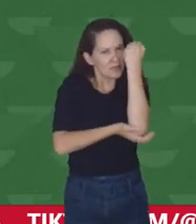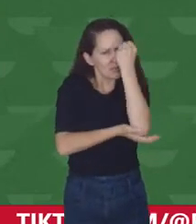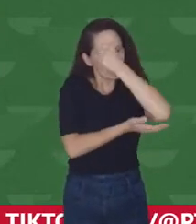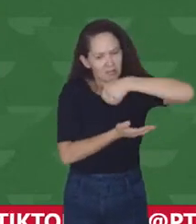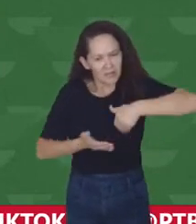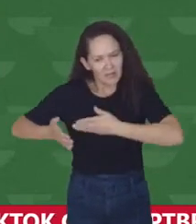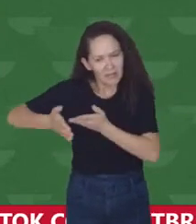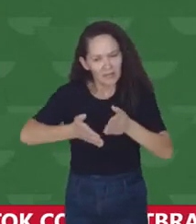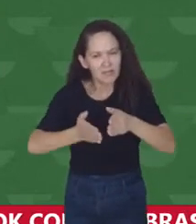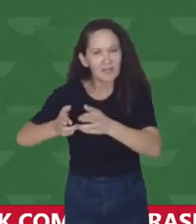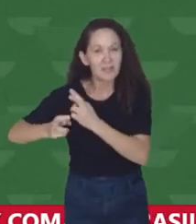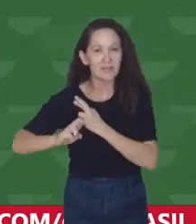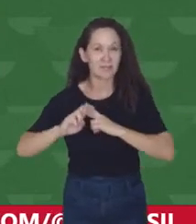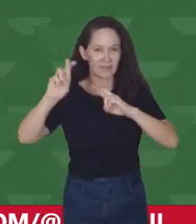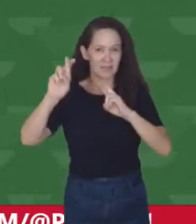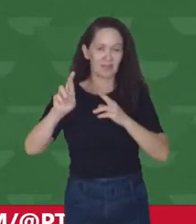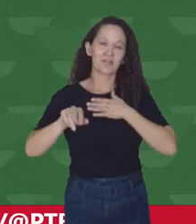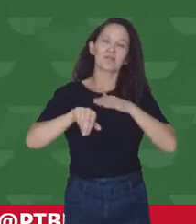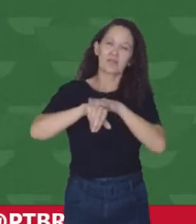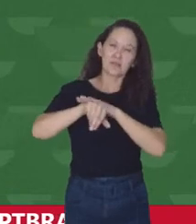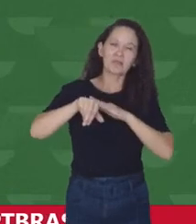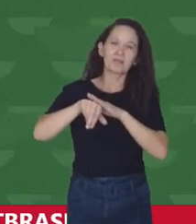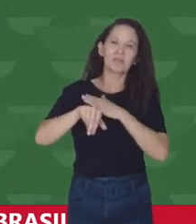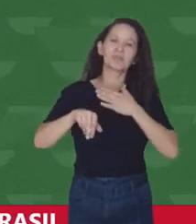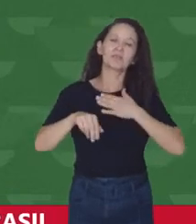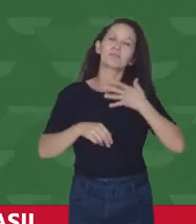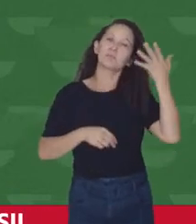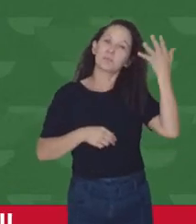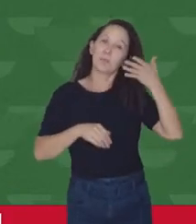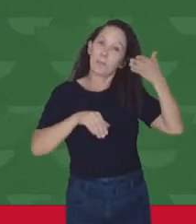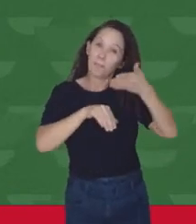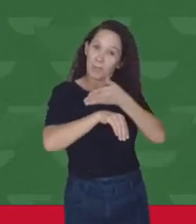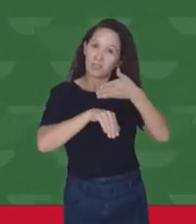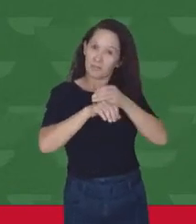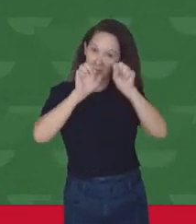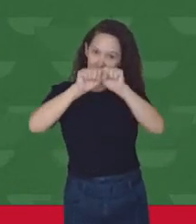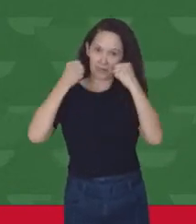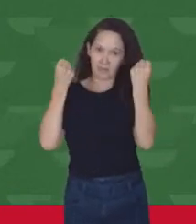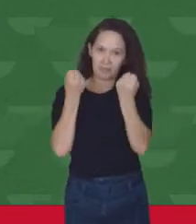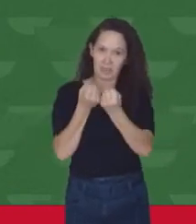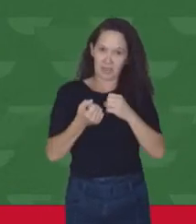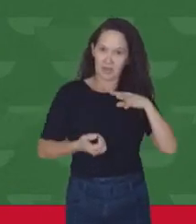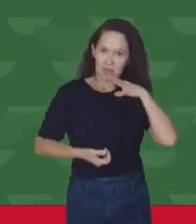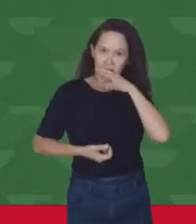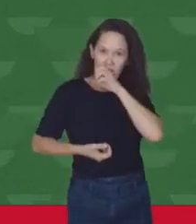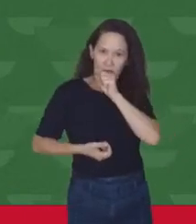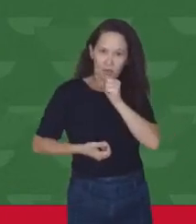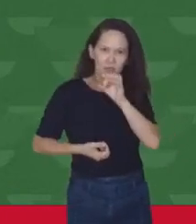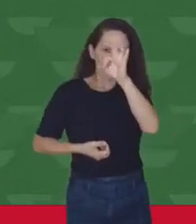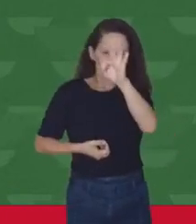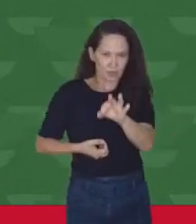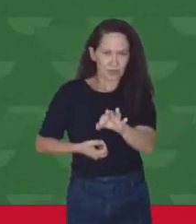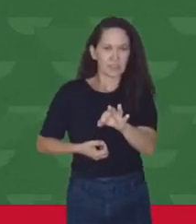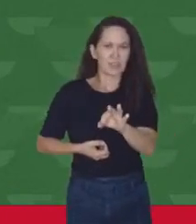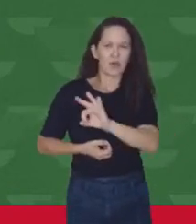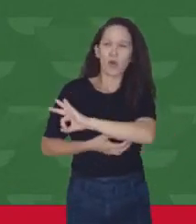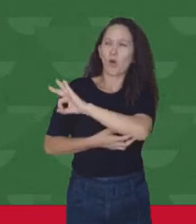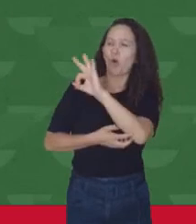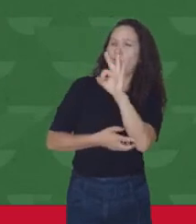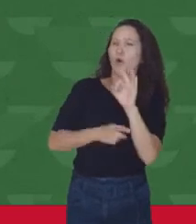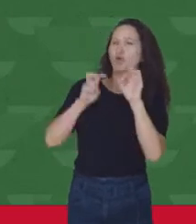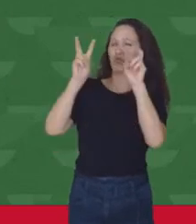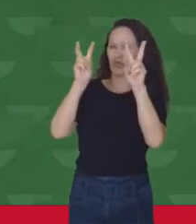travessia e esperança. Eu até comentei na minha participação no seminário que eu acho muito adequado o título